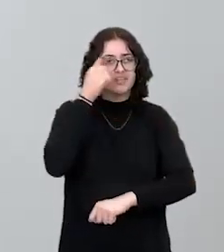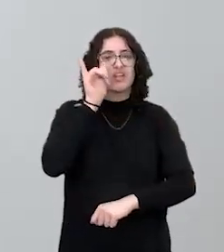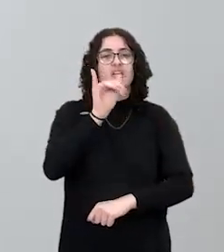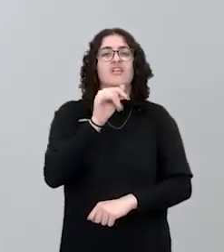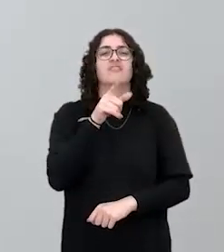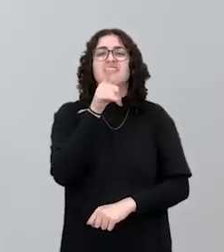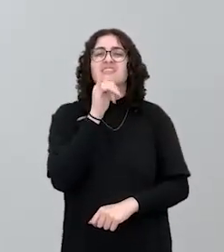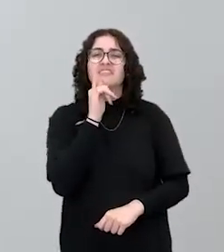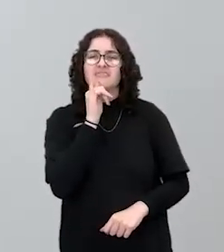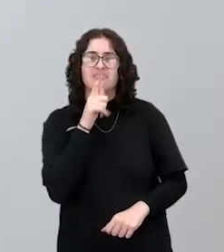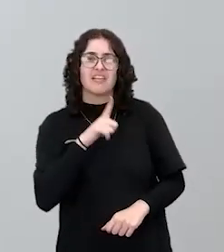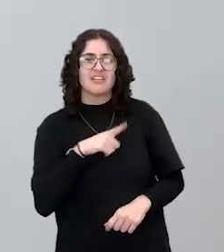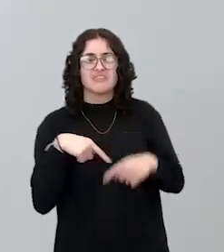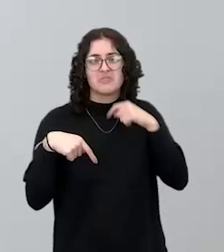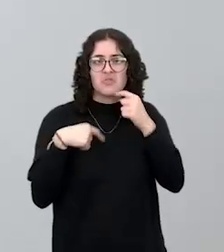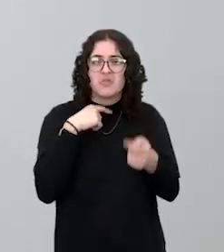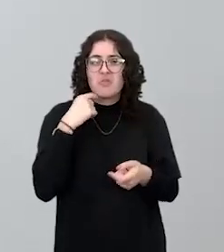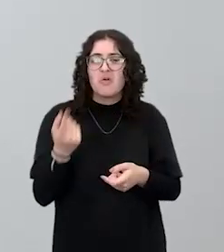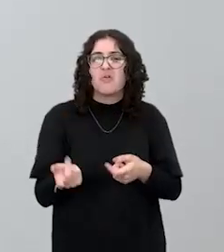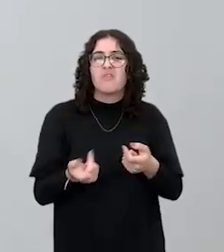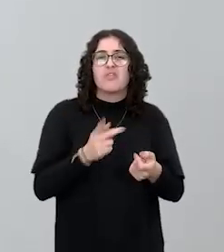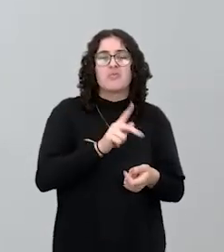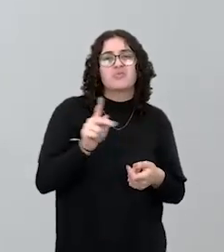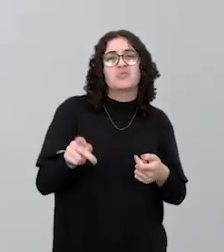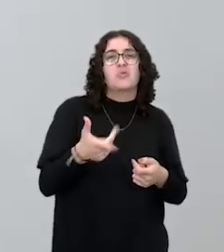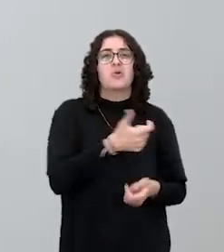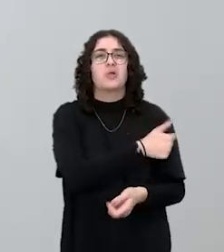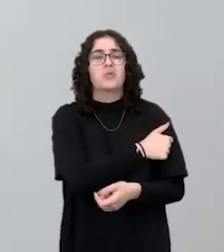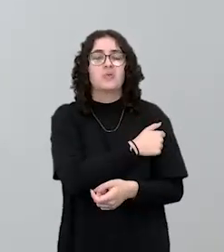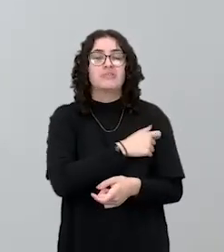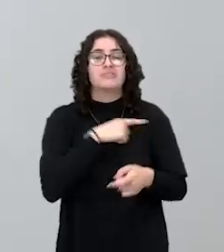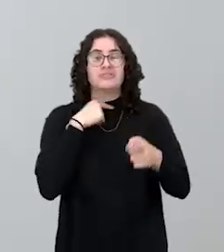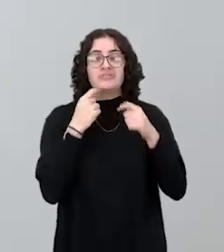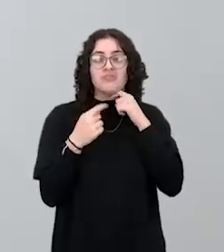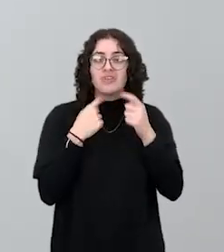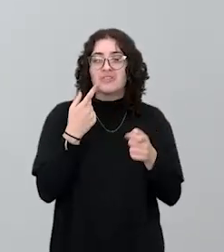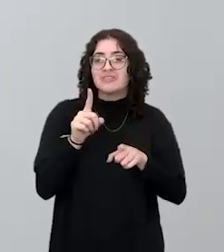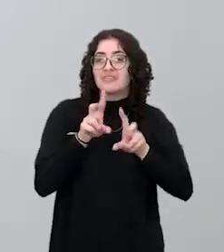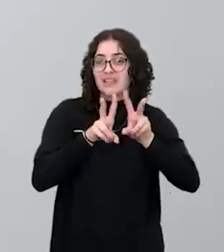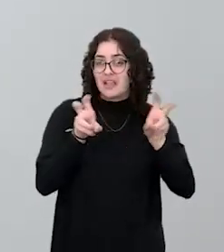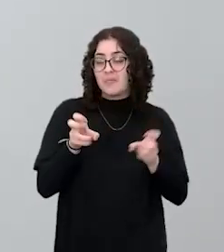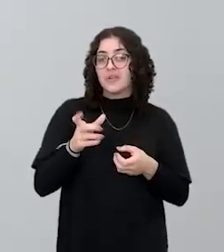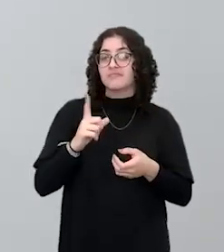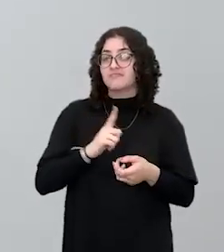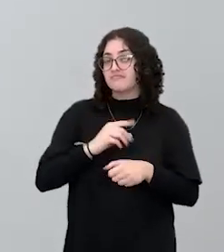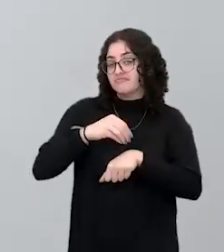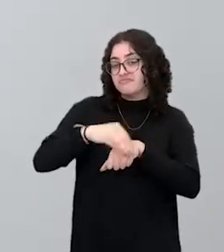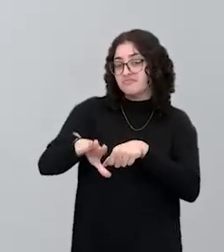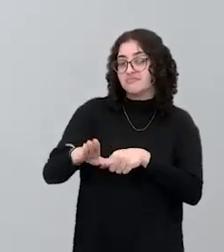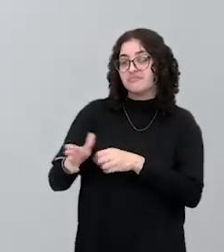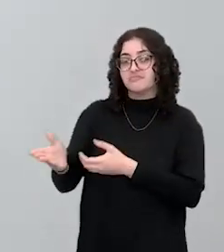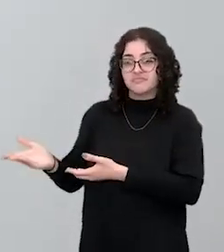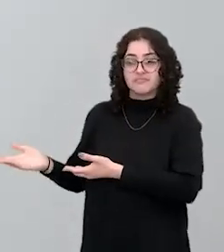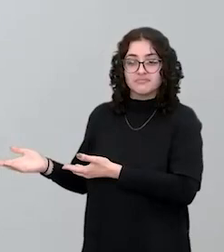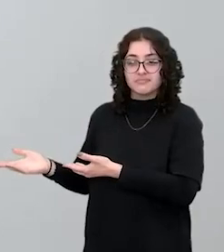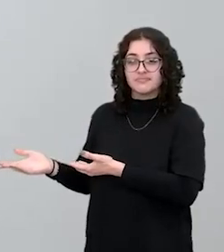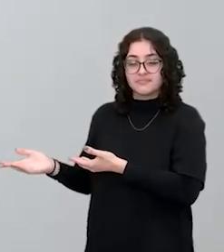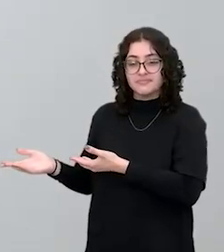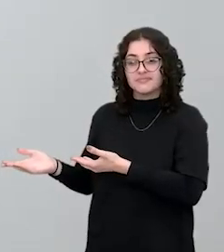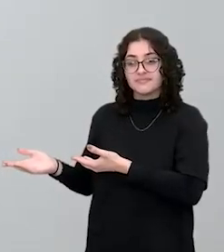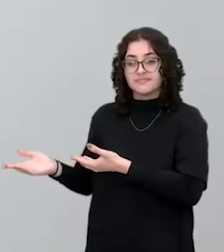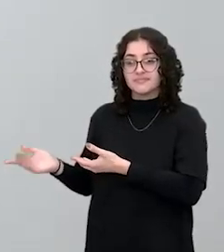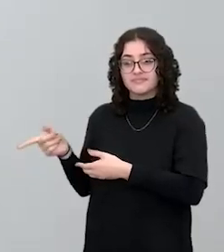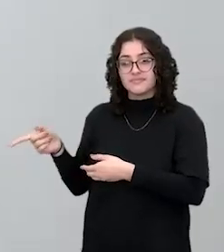tem um colega que tem uma dúvida, tem o professor seu tem uma dúvida de trabalhar esse tema, fica aqui a recomendação desse